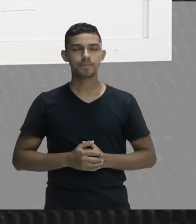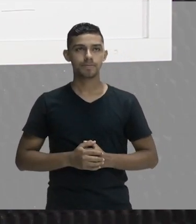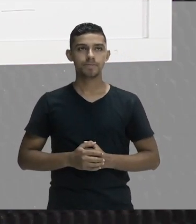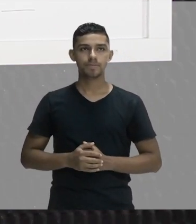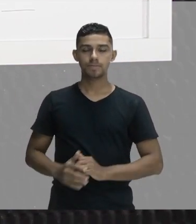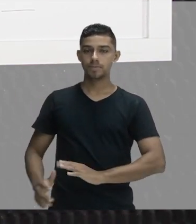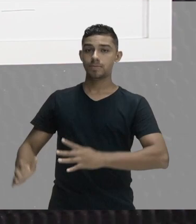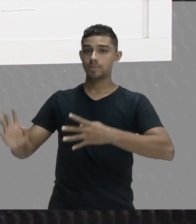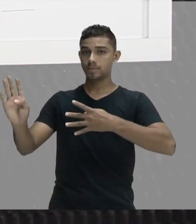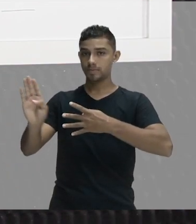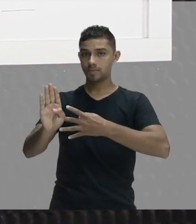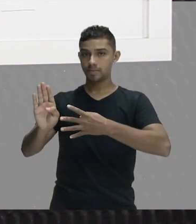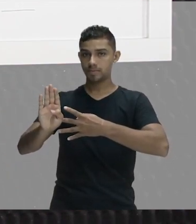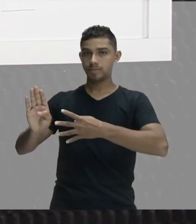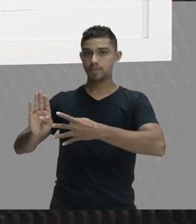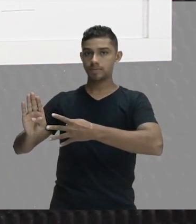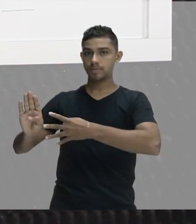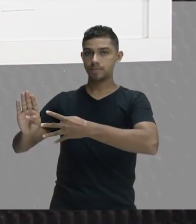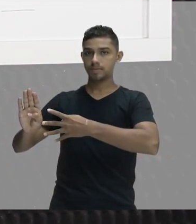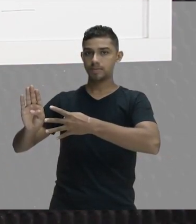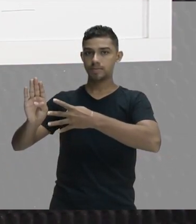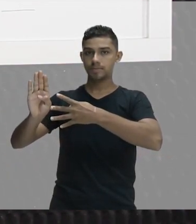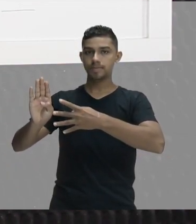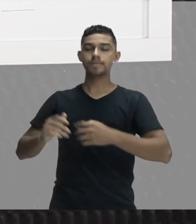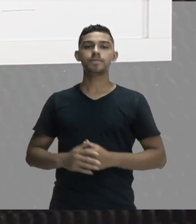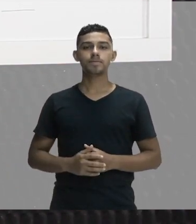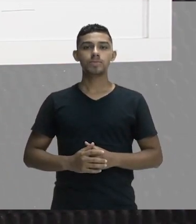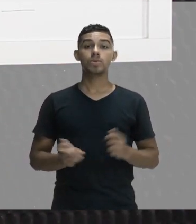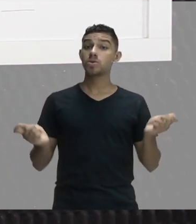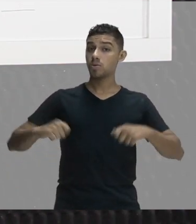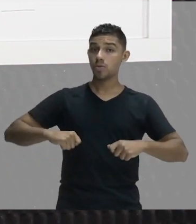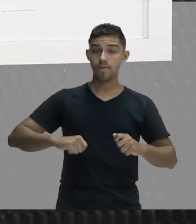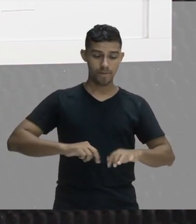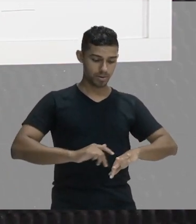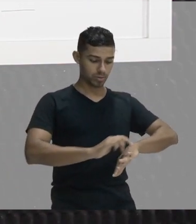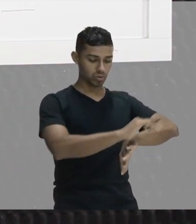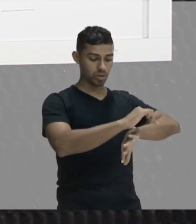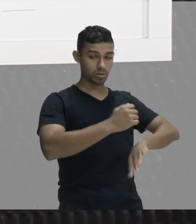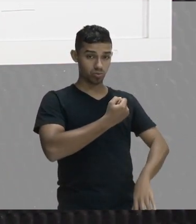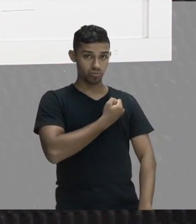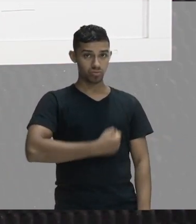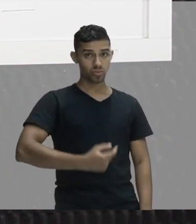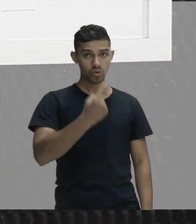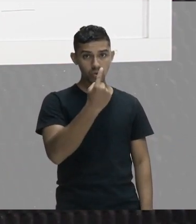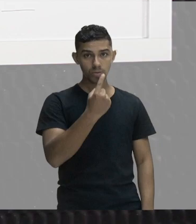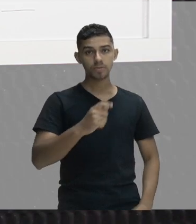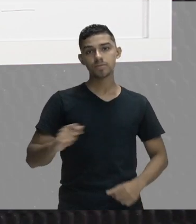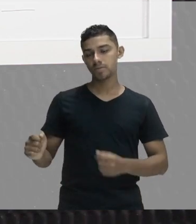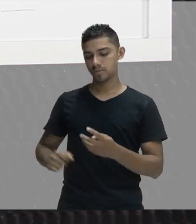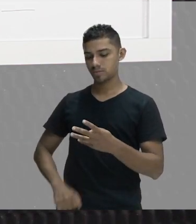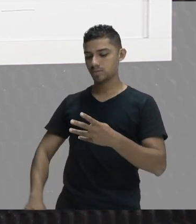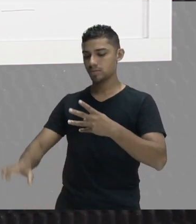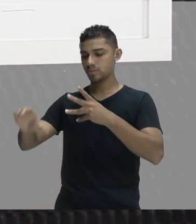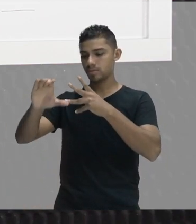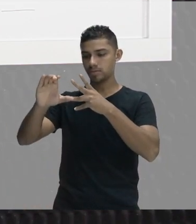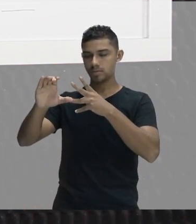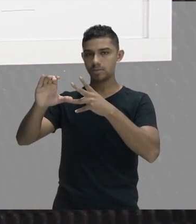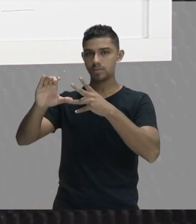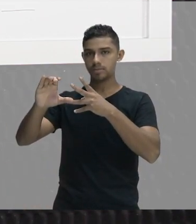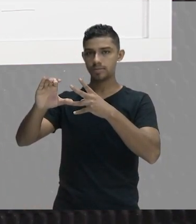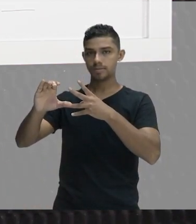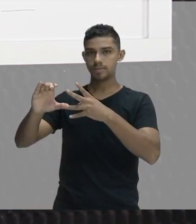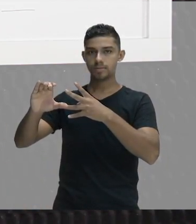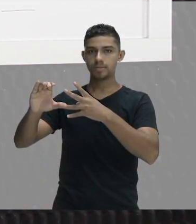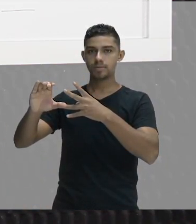Escada 1 e elevador B. Ele pode ir pela escada 1 e pegar o elevador